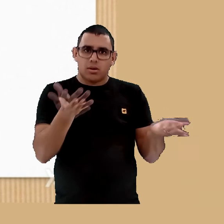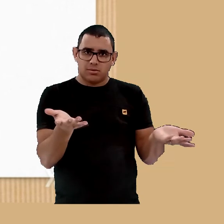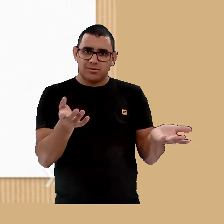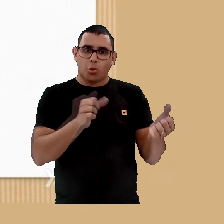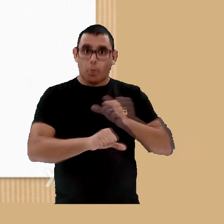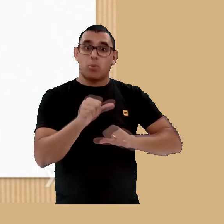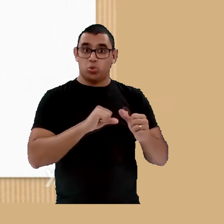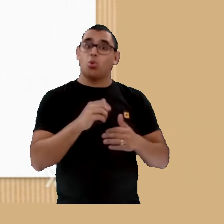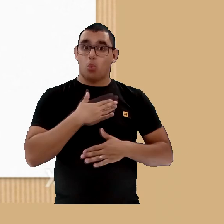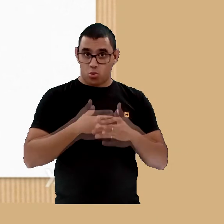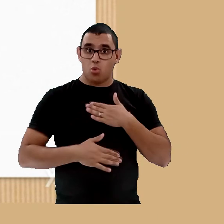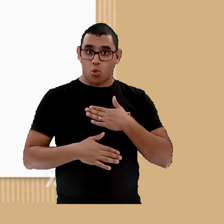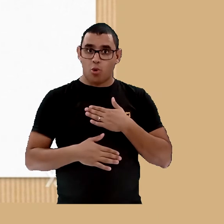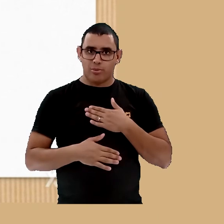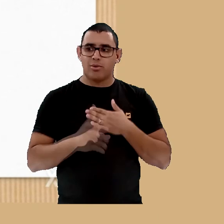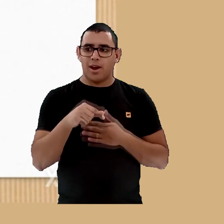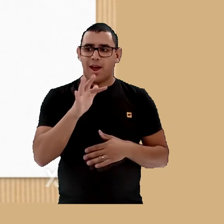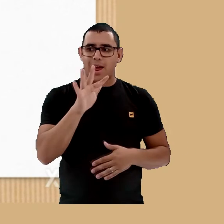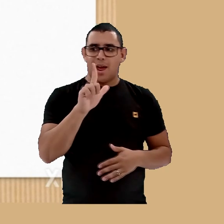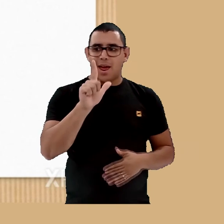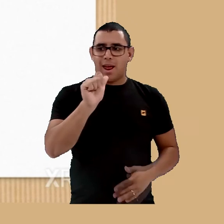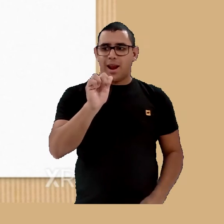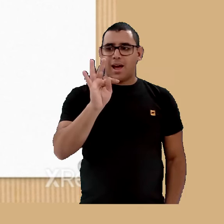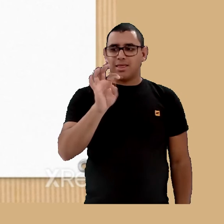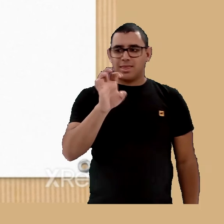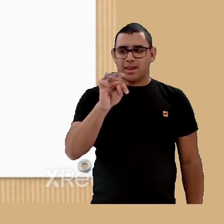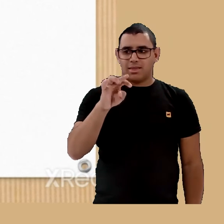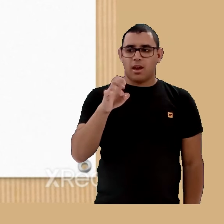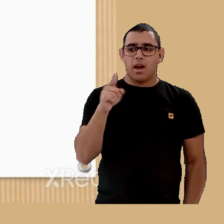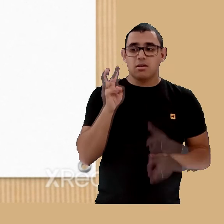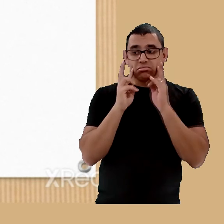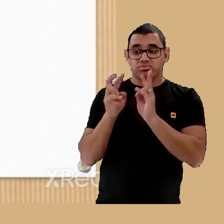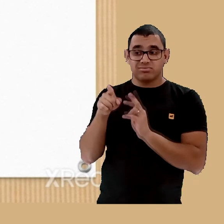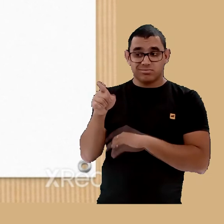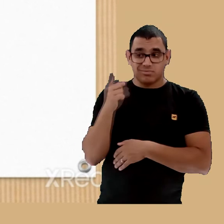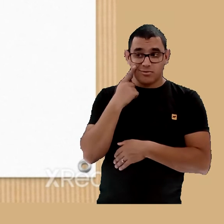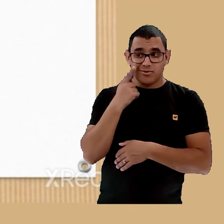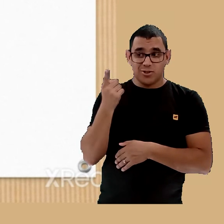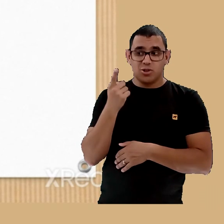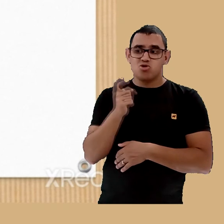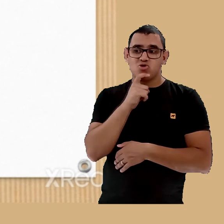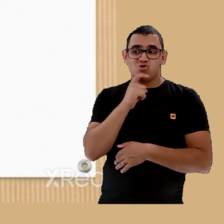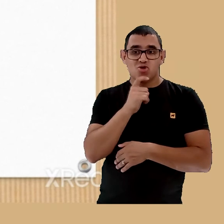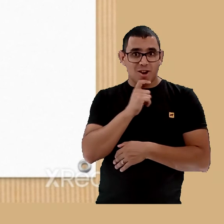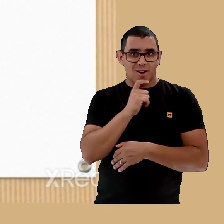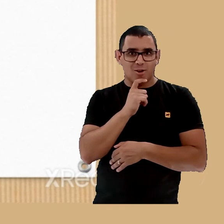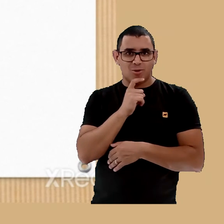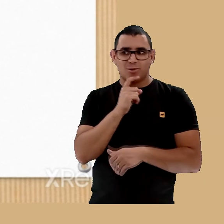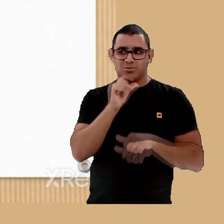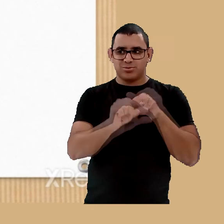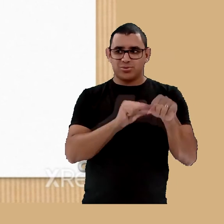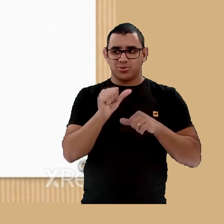calor latente, ocorre mudança do estado. Então, aí eu coloquei algumas mudanças de estado físico. Então, do sólido para o